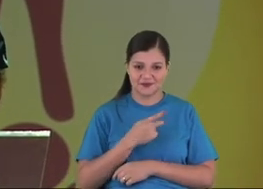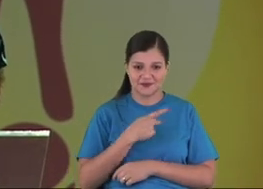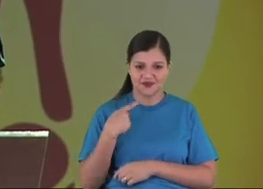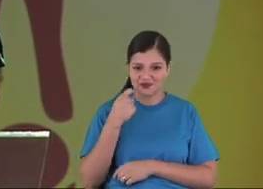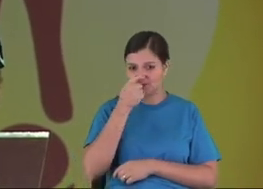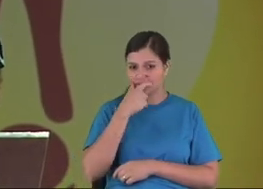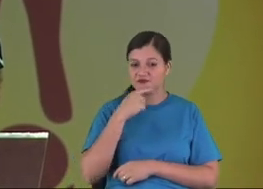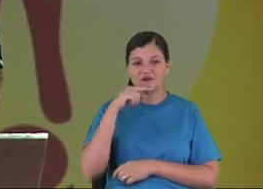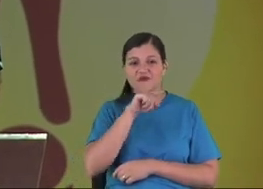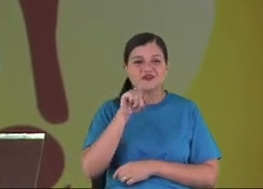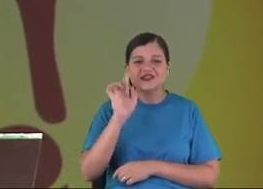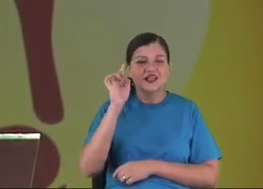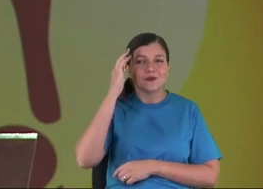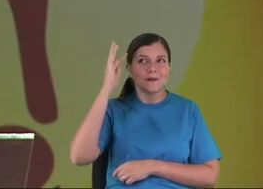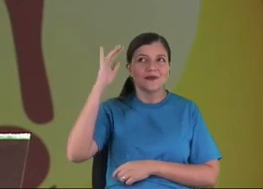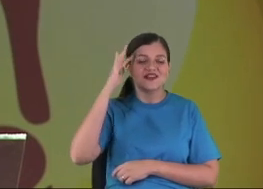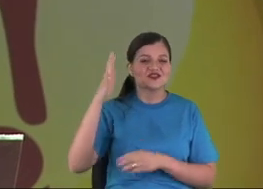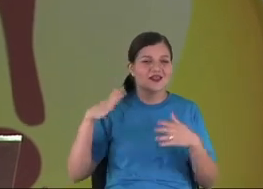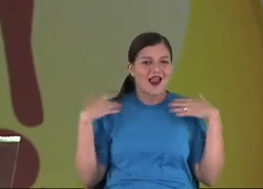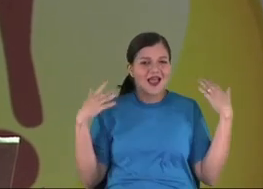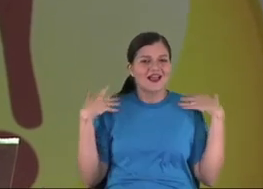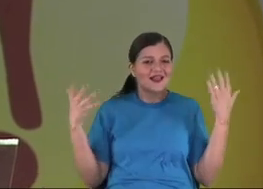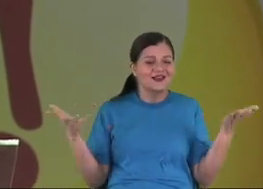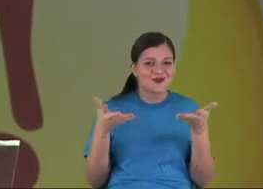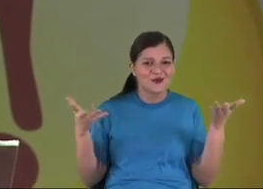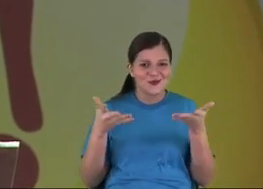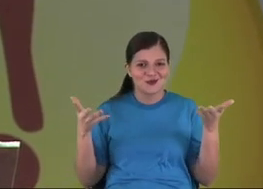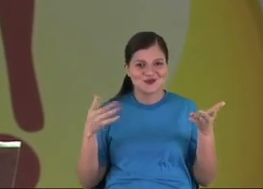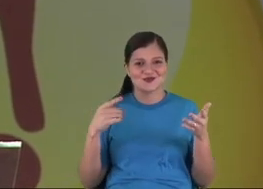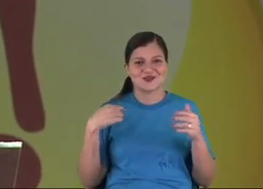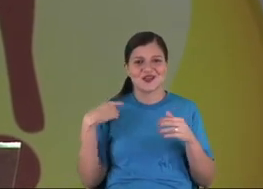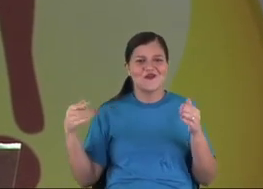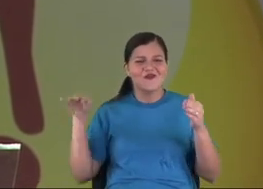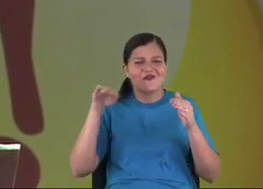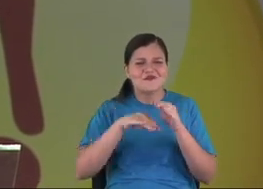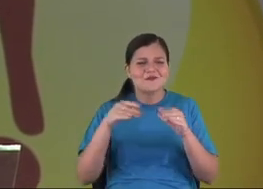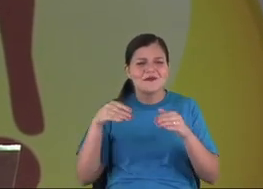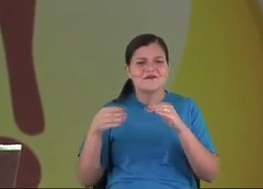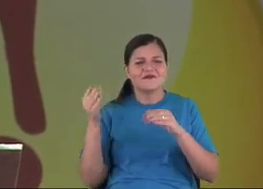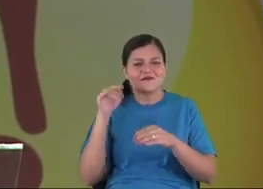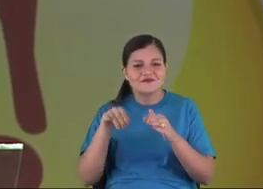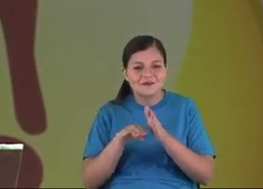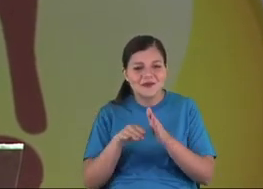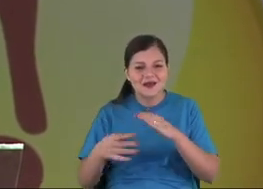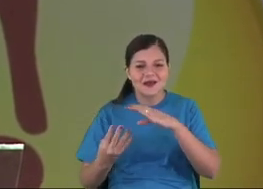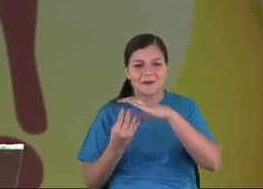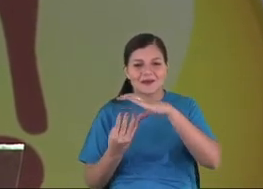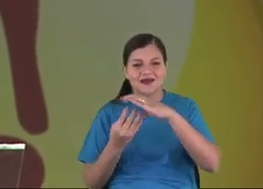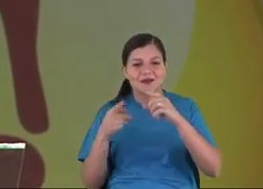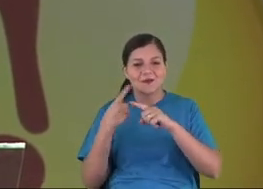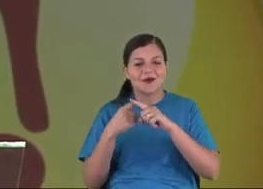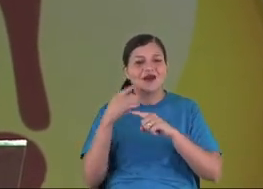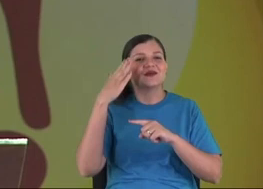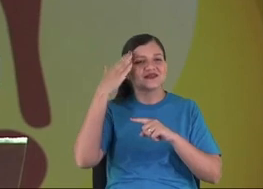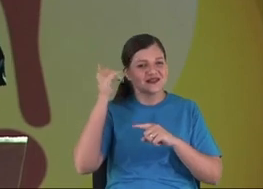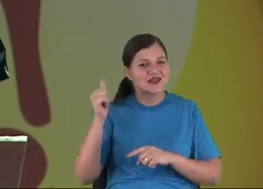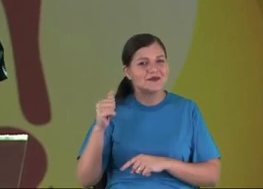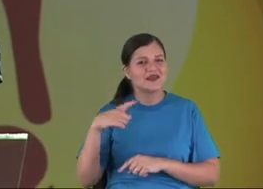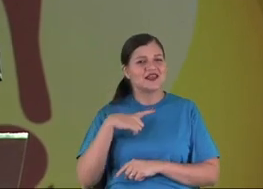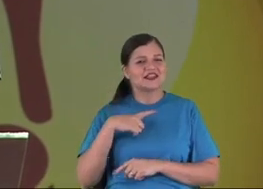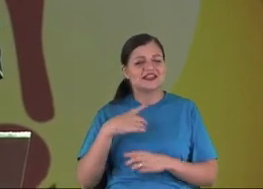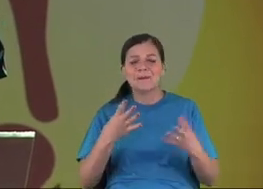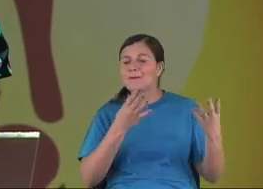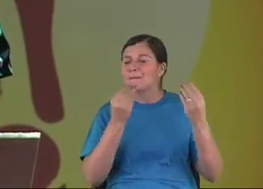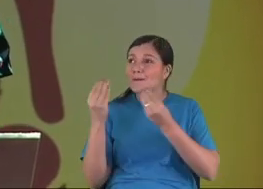Você não imagina a alegria hoje? Eu vim com tanta alegria para a igreja, sabe por quê? Porque eu sabia que a gente ia estar cheio de